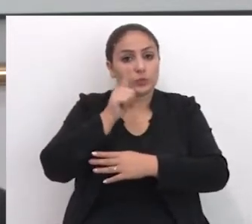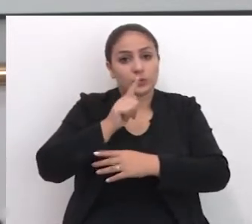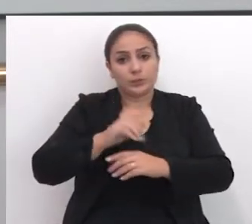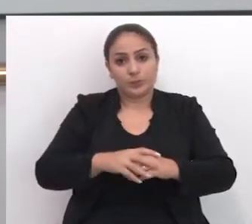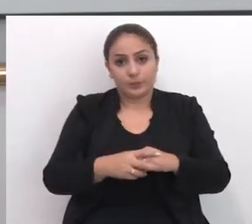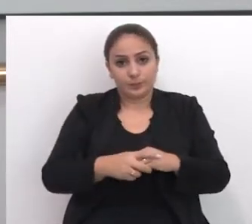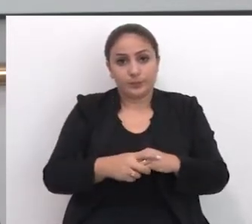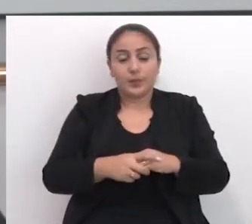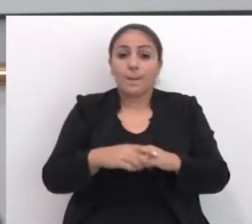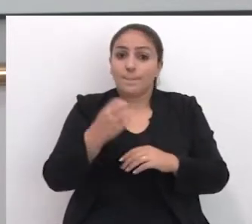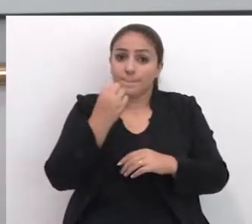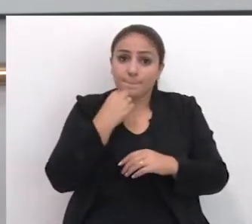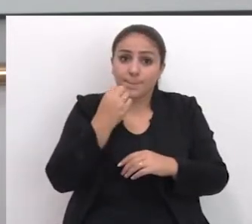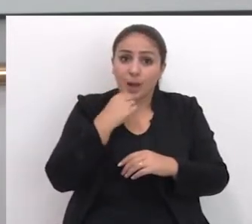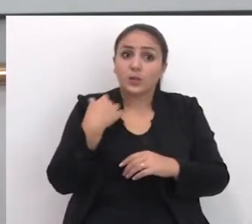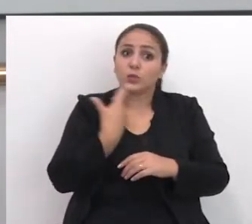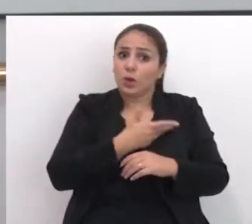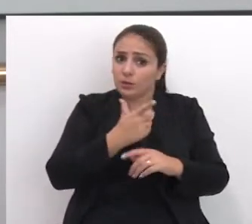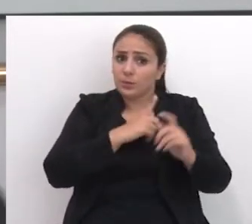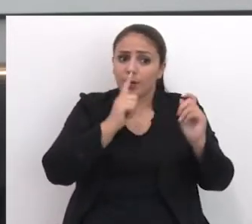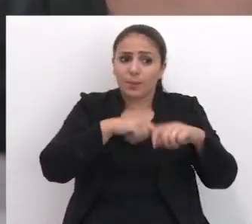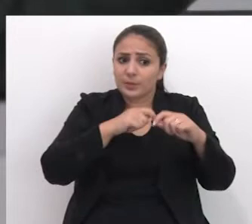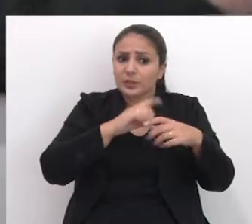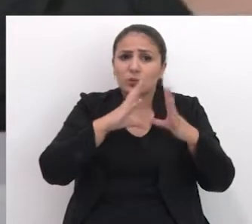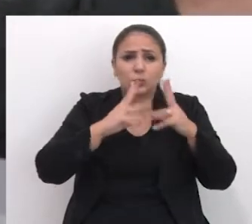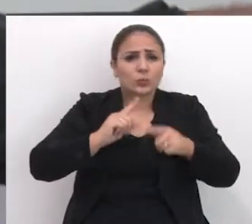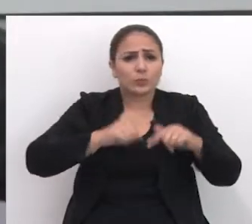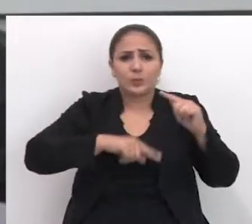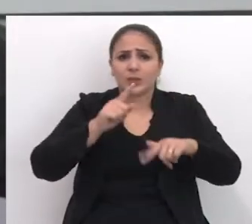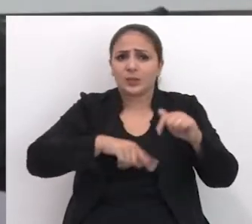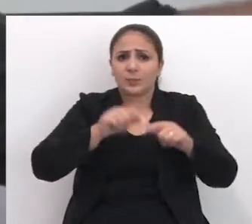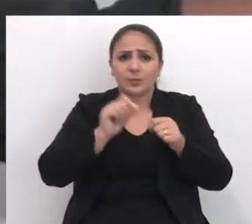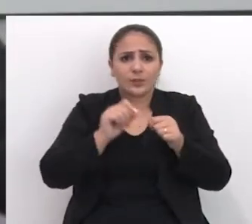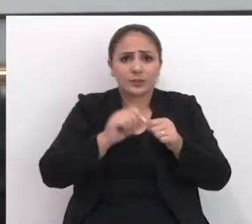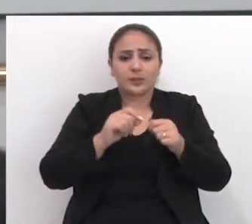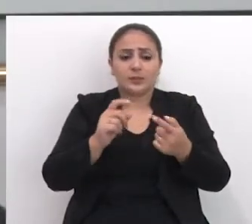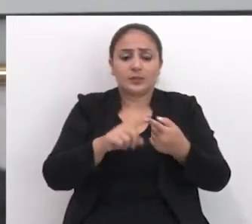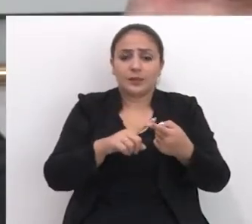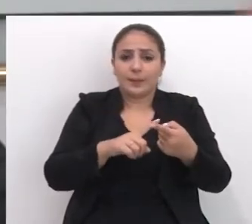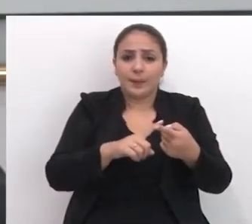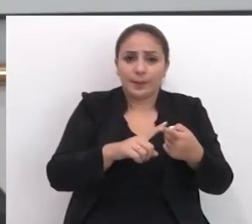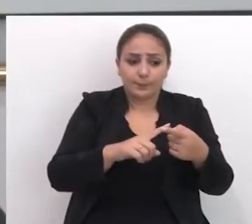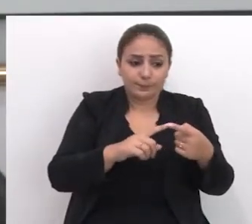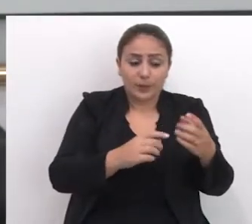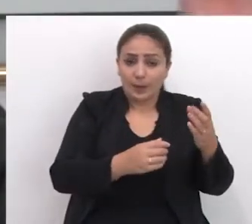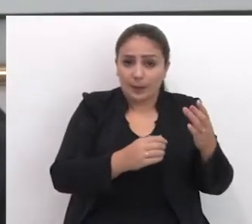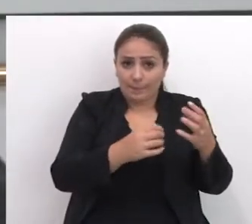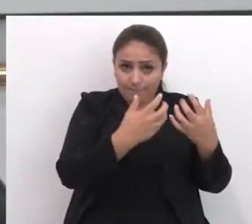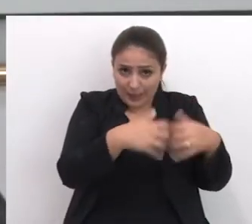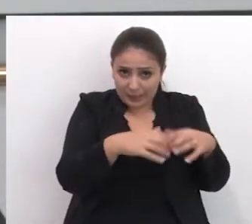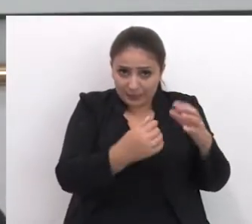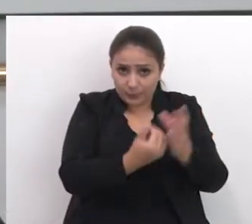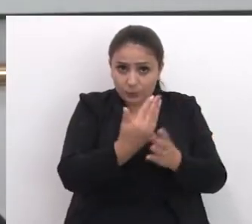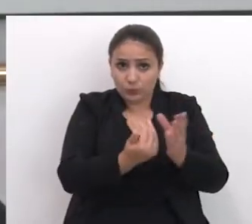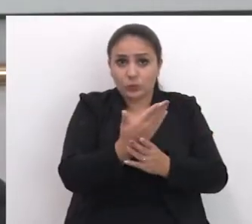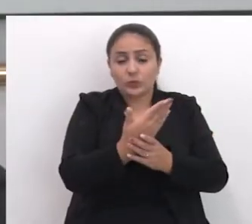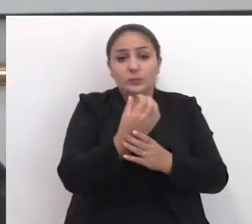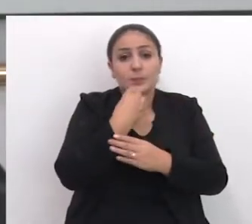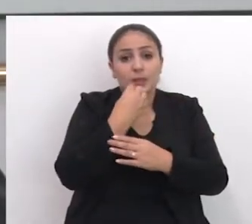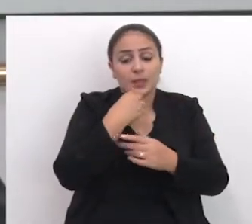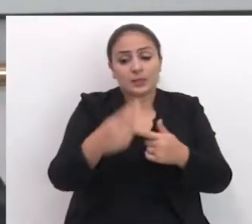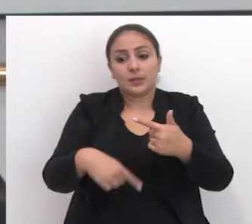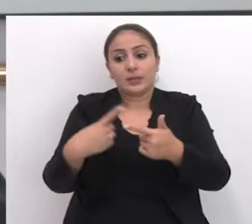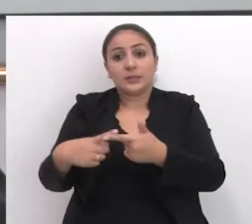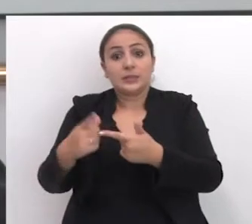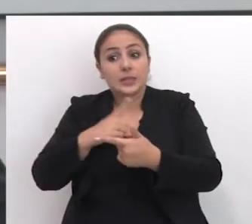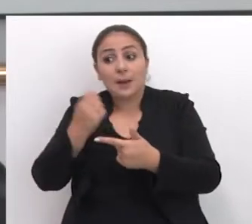temos condições. Brita nós temos condições, porque nós temos todos os aparelhos para fazer. Nós temos britador, temos pedreira, então eu acho que